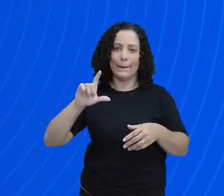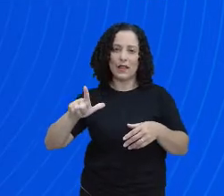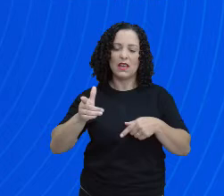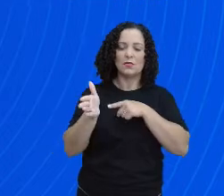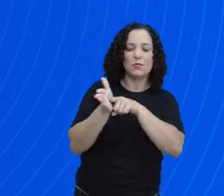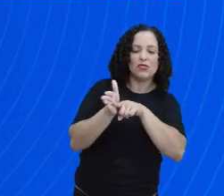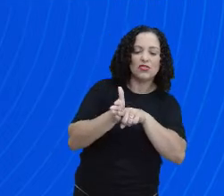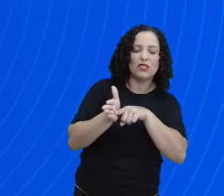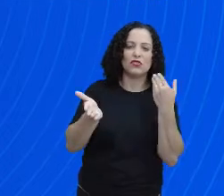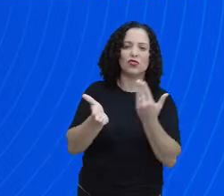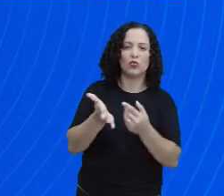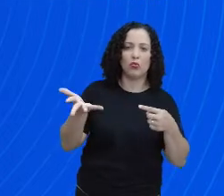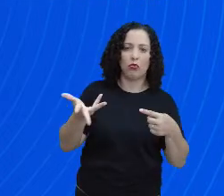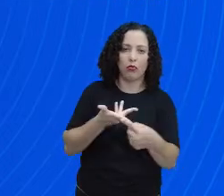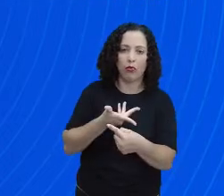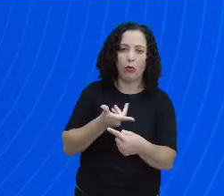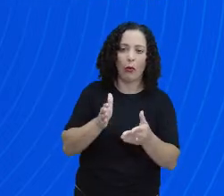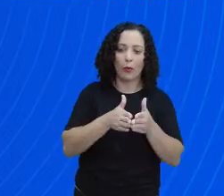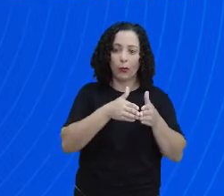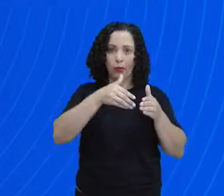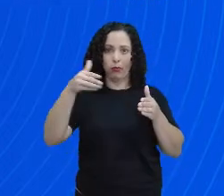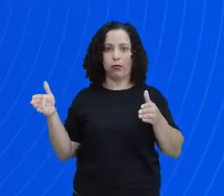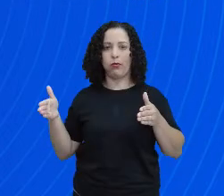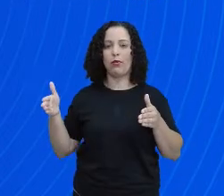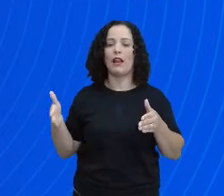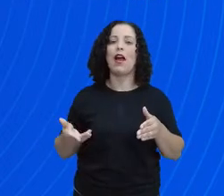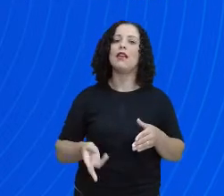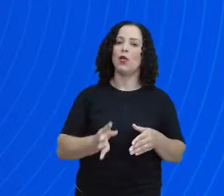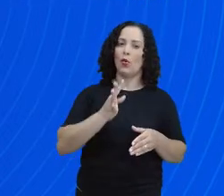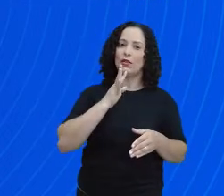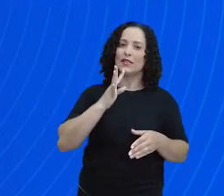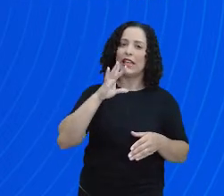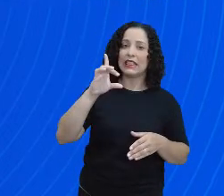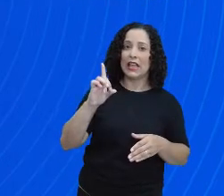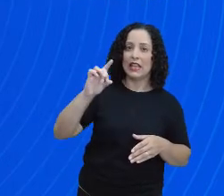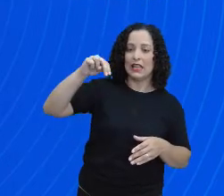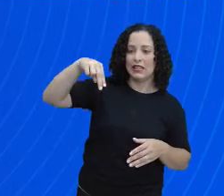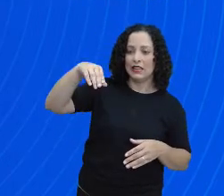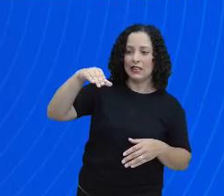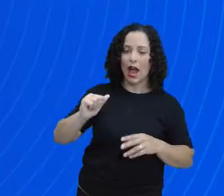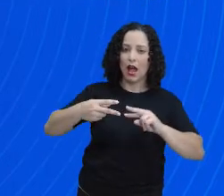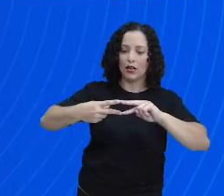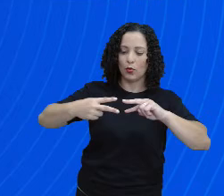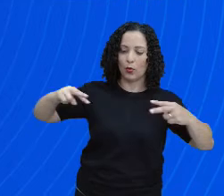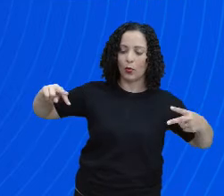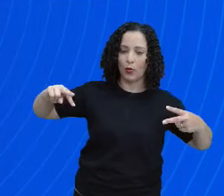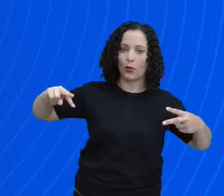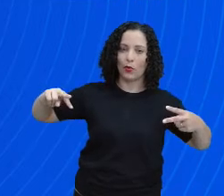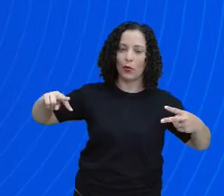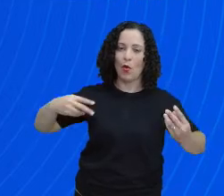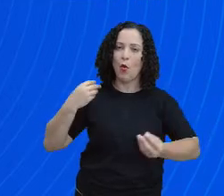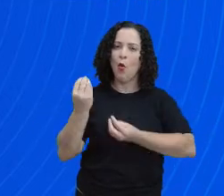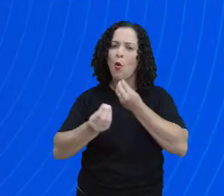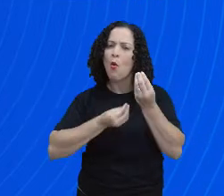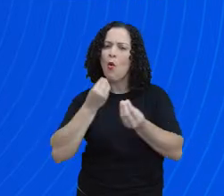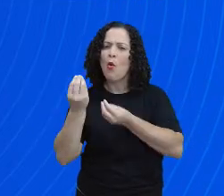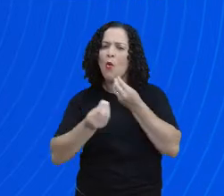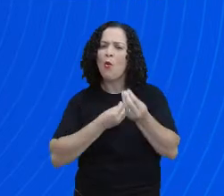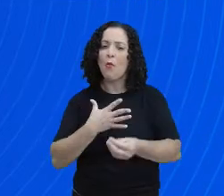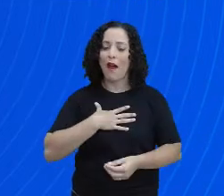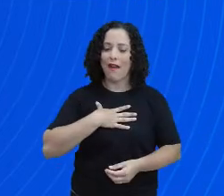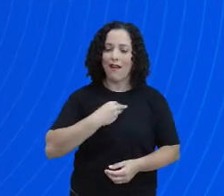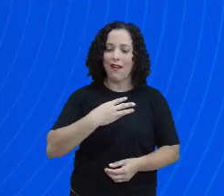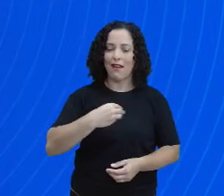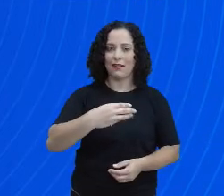estudos, foi que o DNA foi reconhecido, né, como a base da hereditariedade. Então,